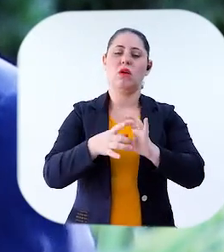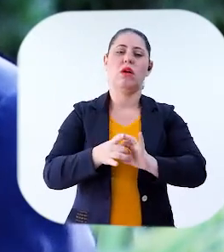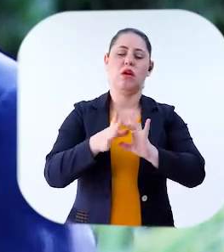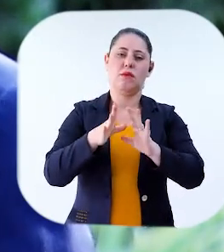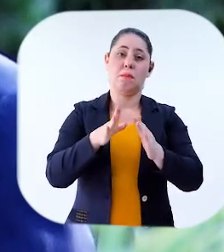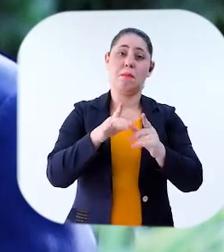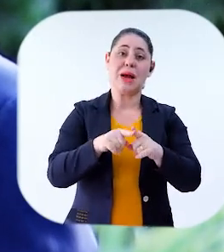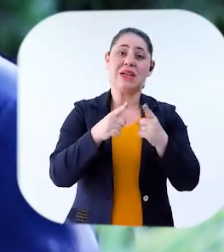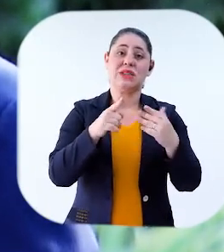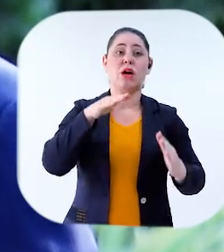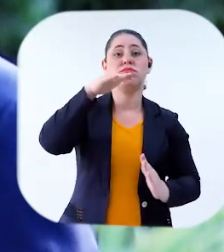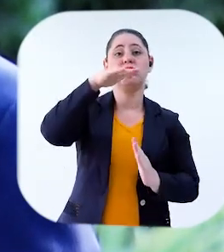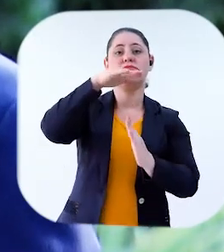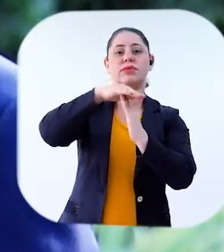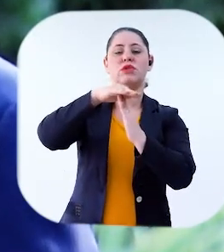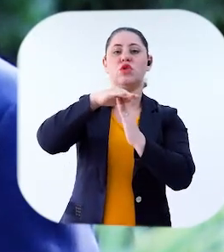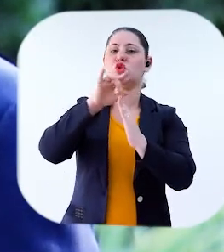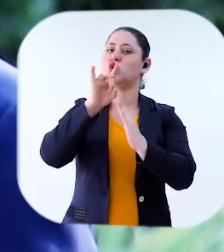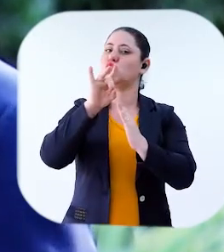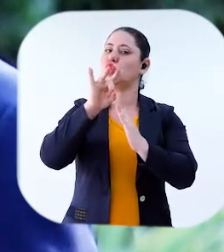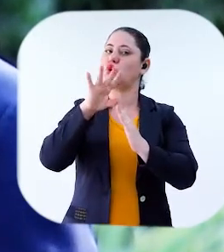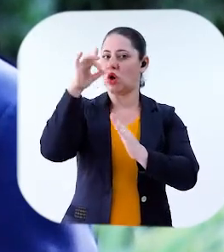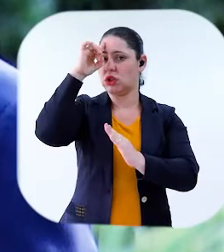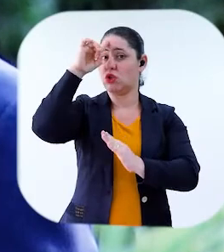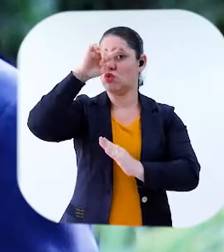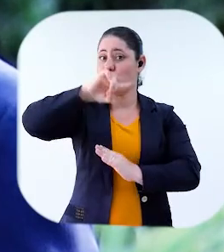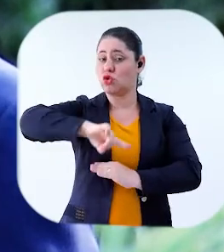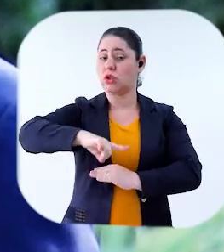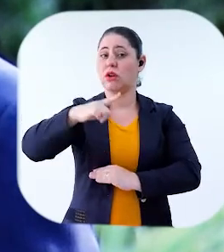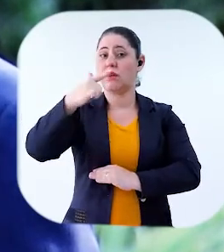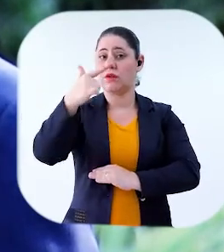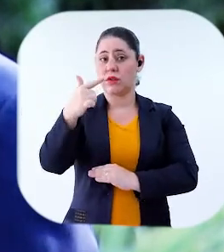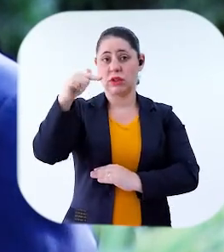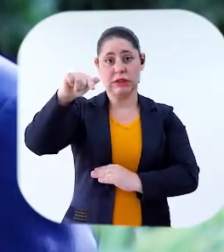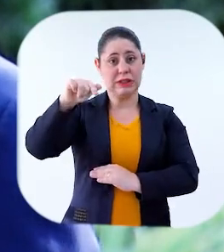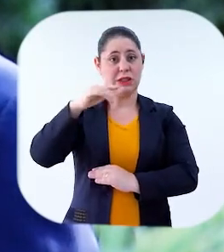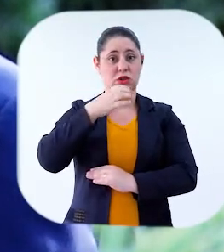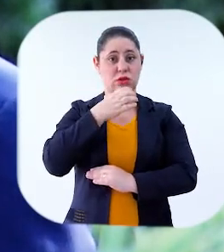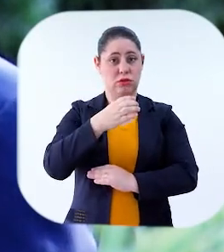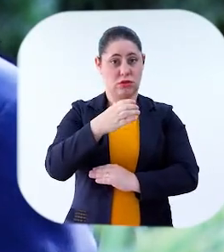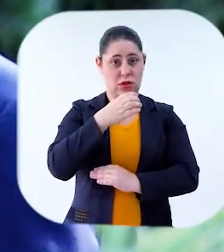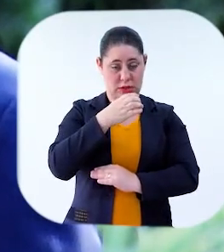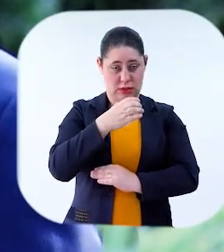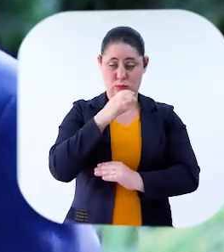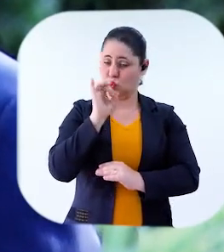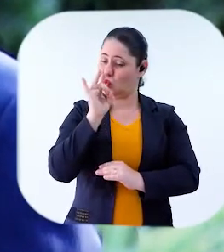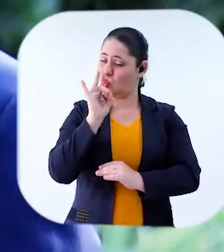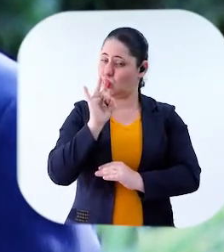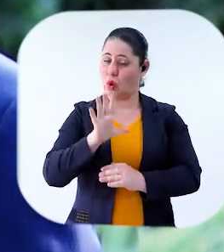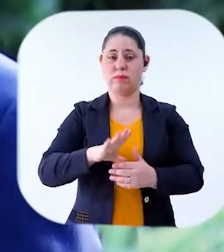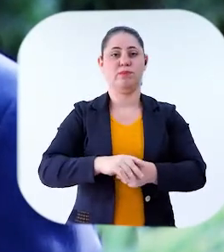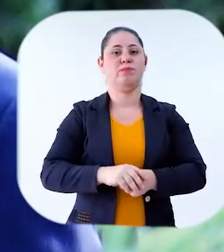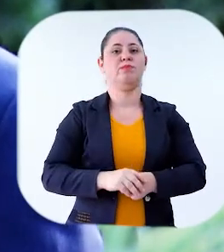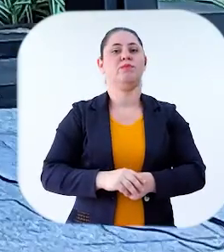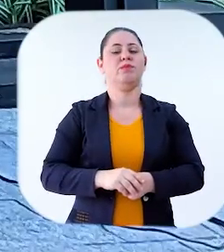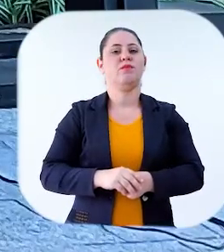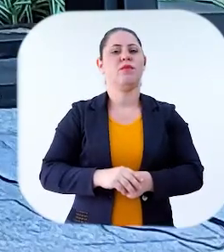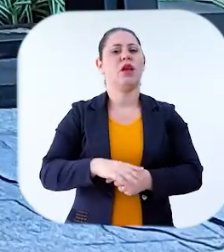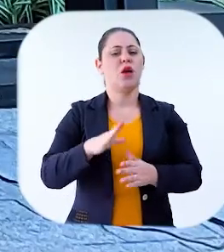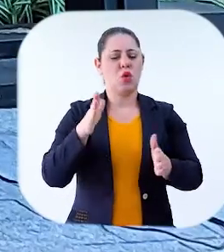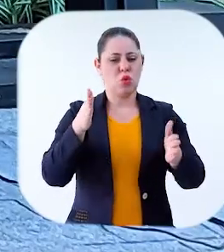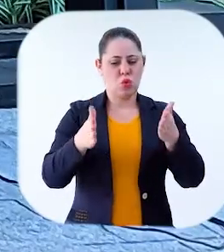as eleições, mas tem um limite. Ou seja, as eleições têm que ser realizadas até o dia 27 de dezembro.